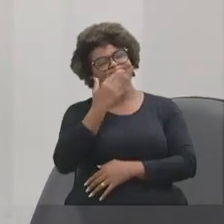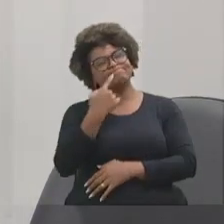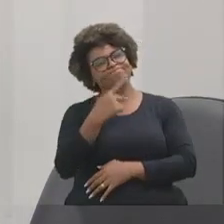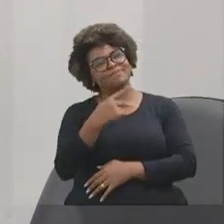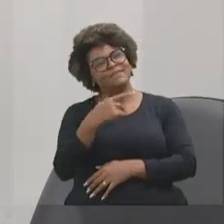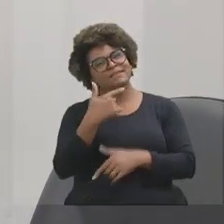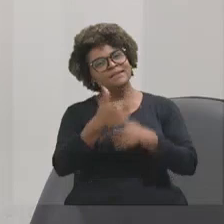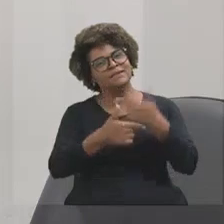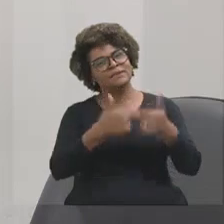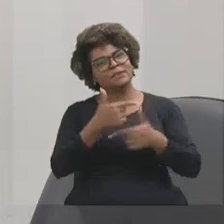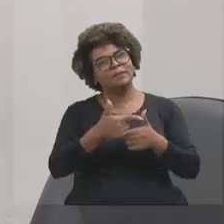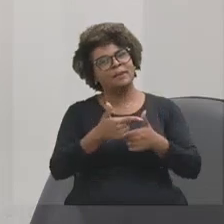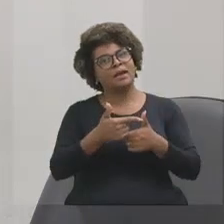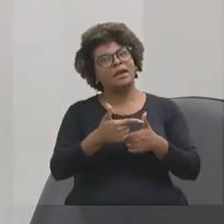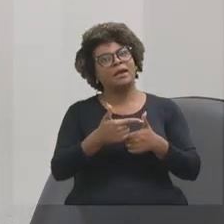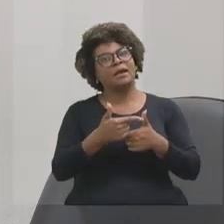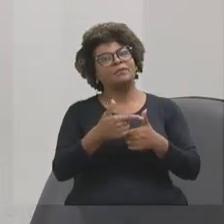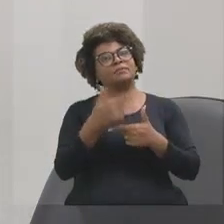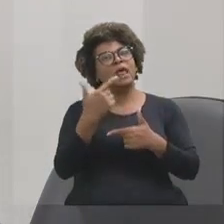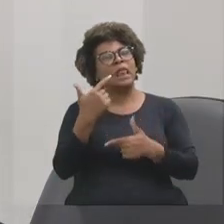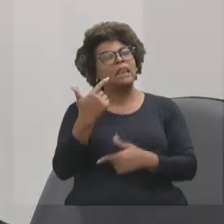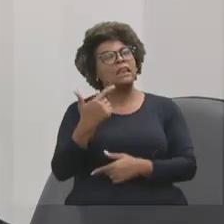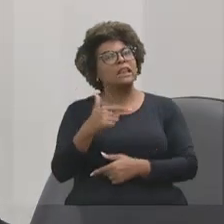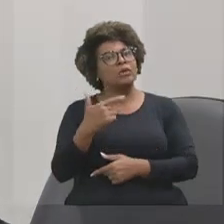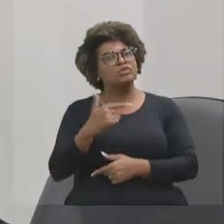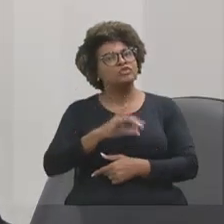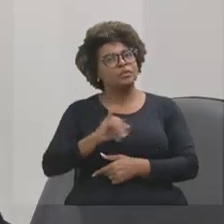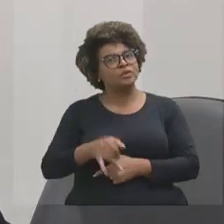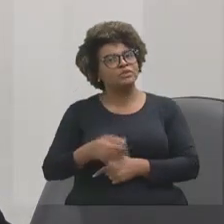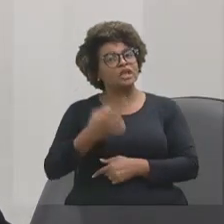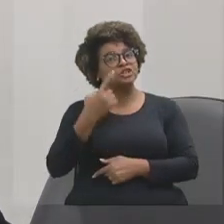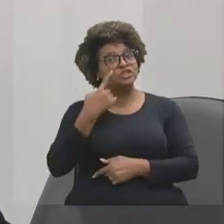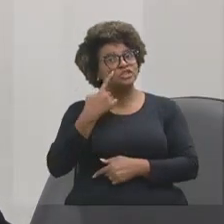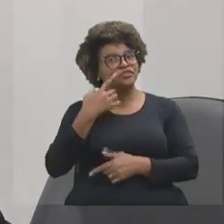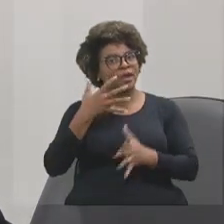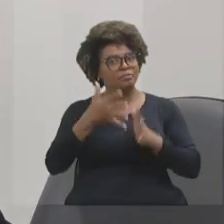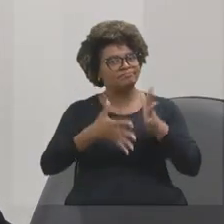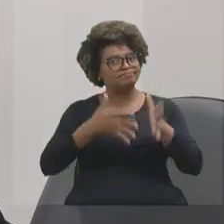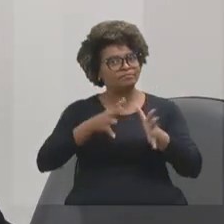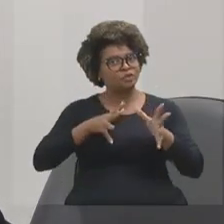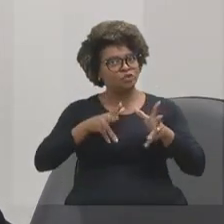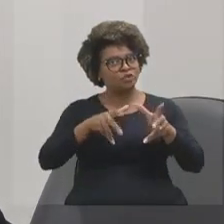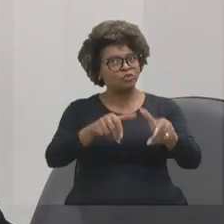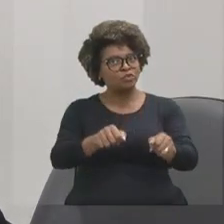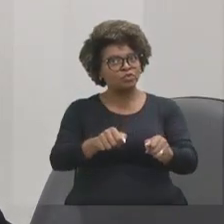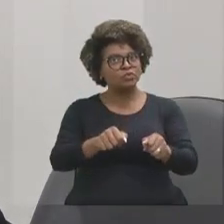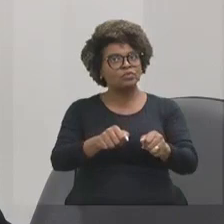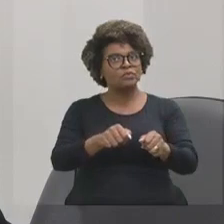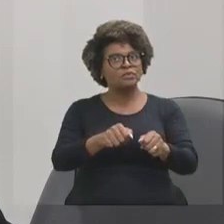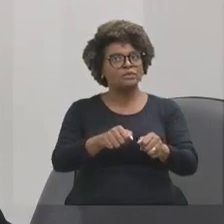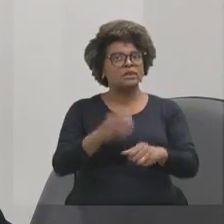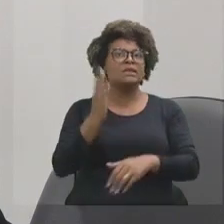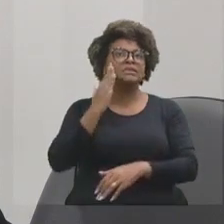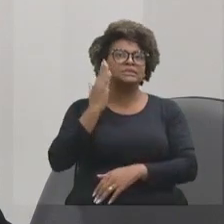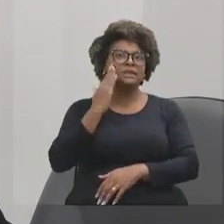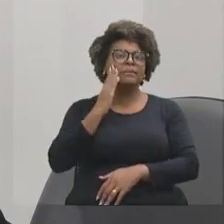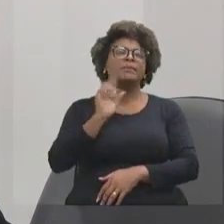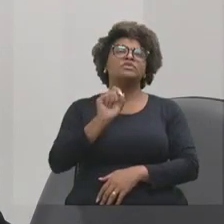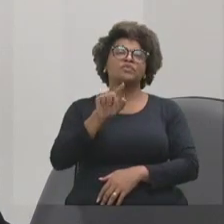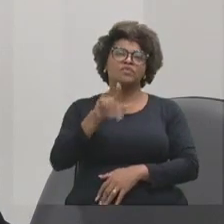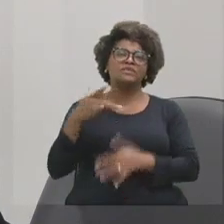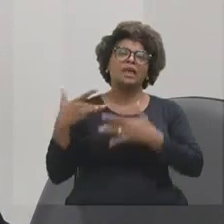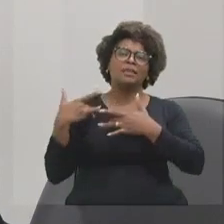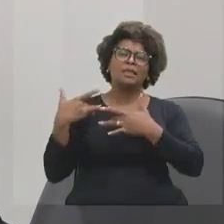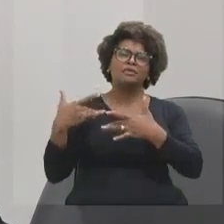não escutei todas as falas mas escutando aqui inclusive arrancando elogios da Oposição a gente sabe o tanto que você é dedicado